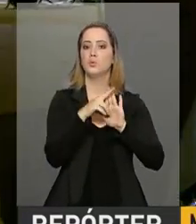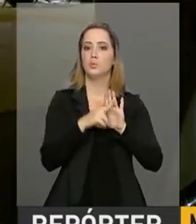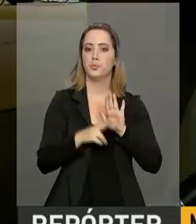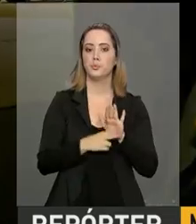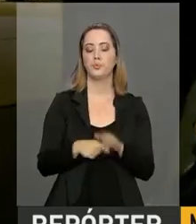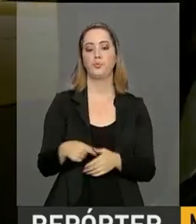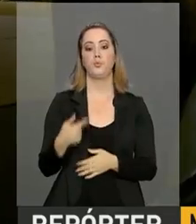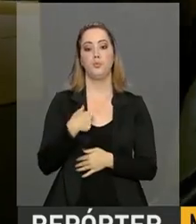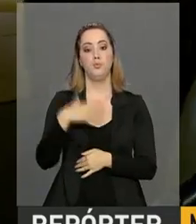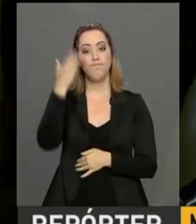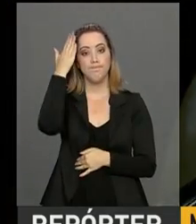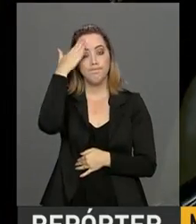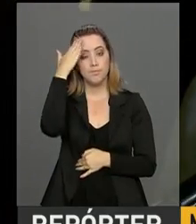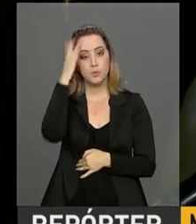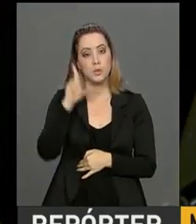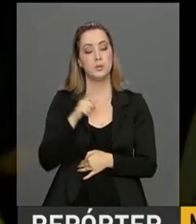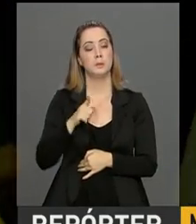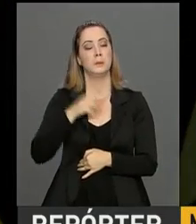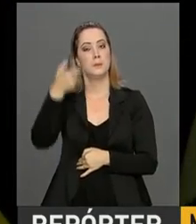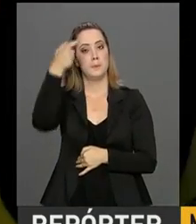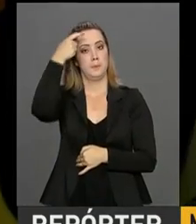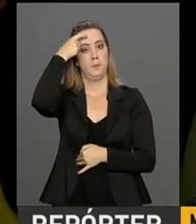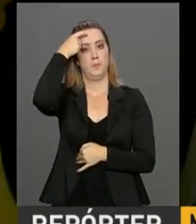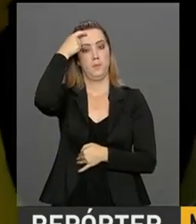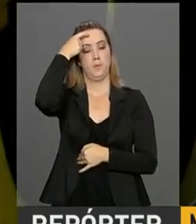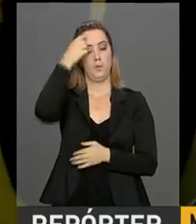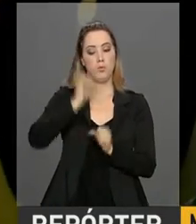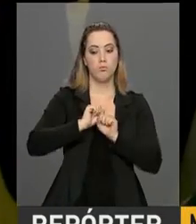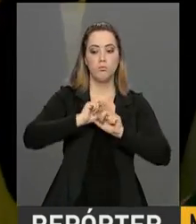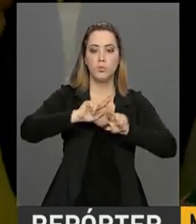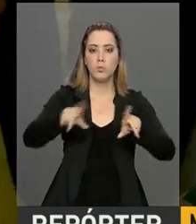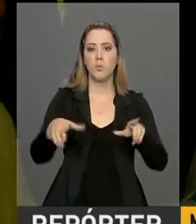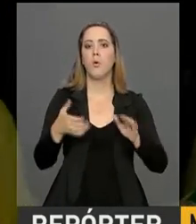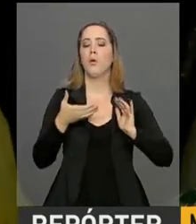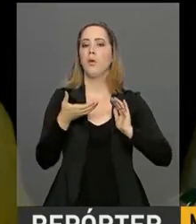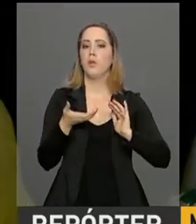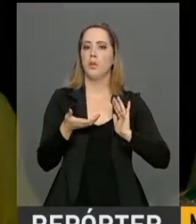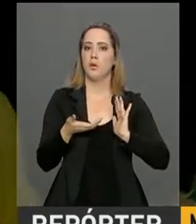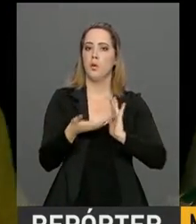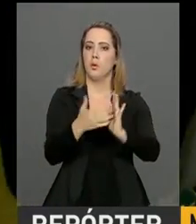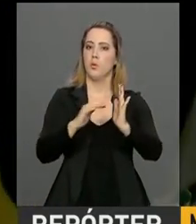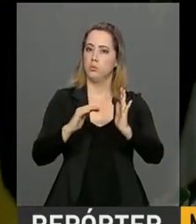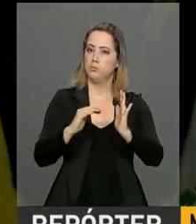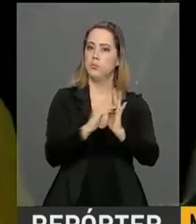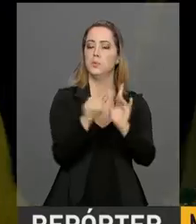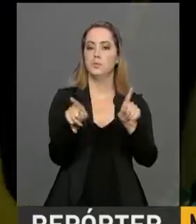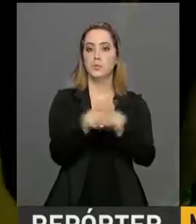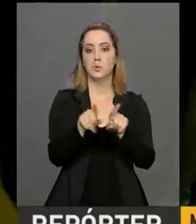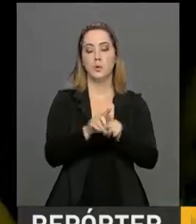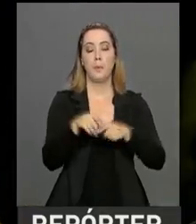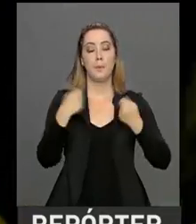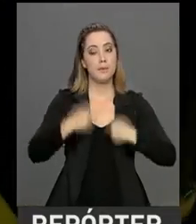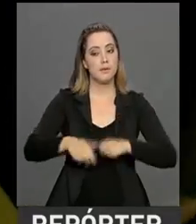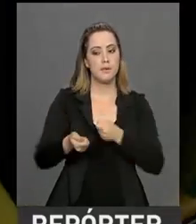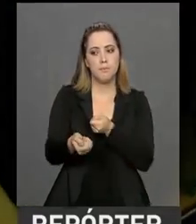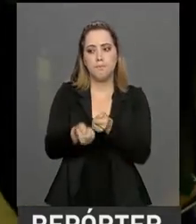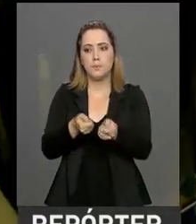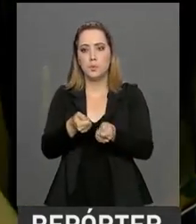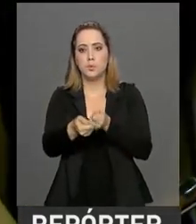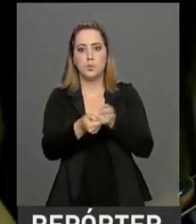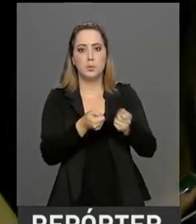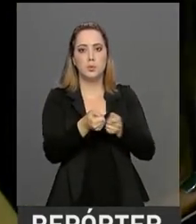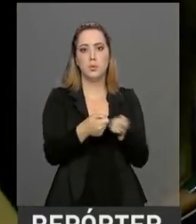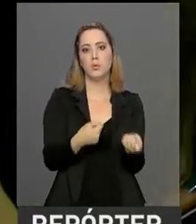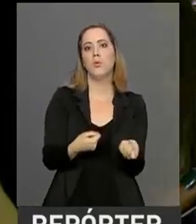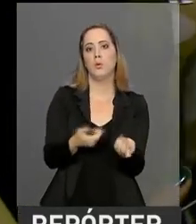consciência generalizada sobretudo no Parlamento da necessidade de nós equilibrarmos a despesa e a